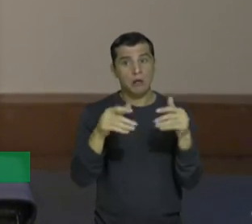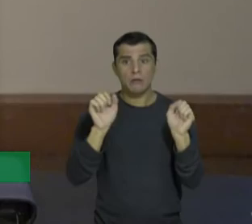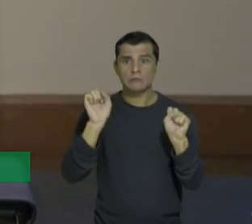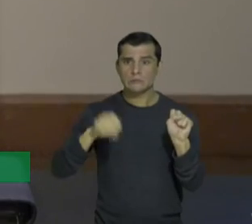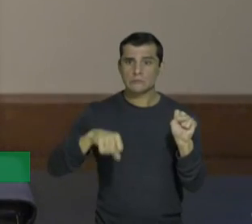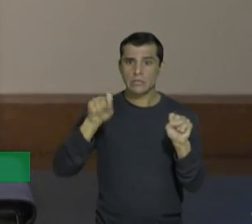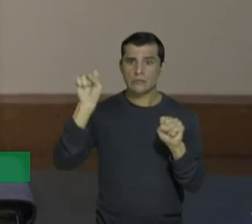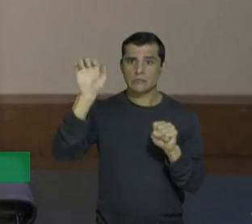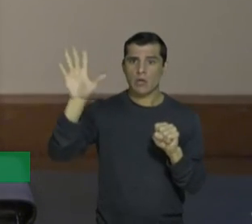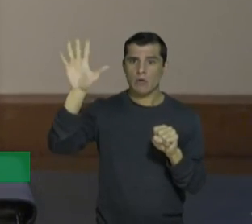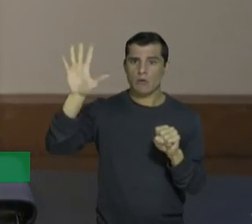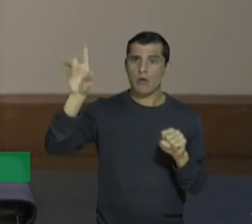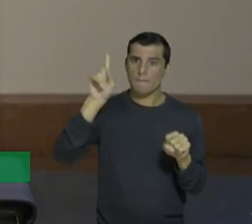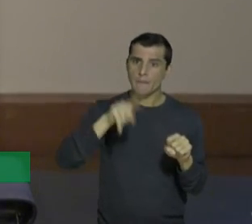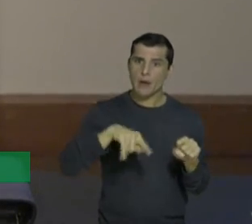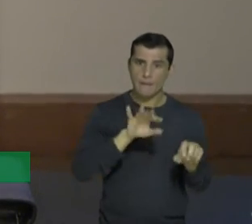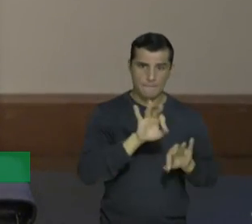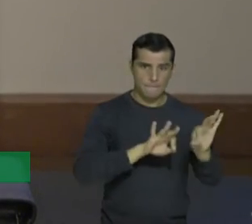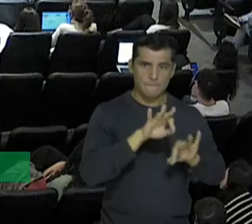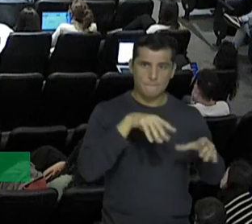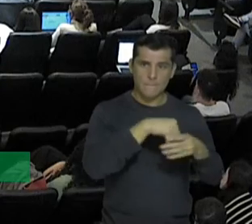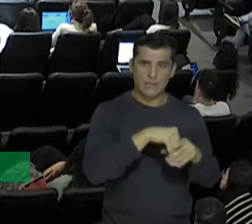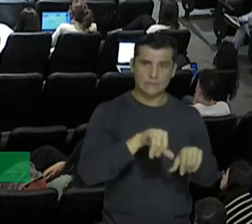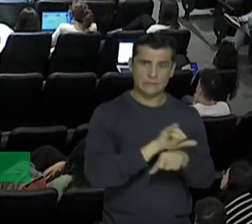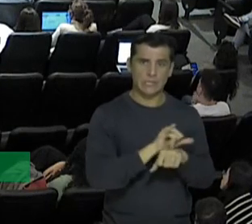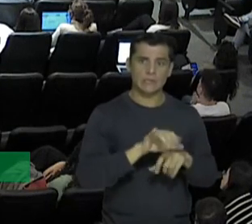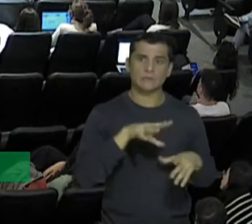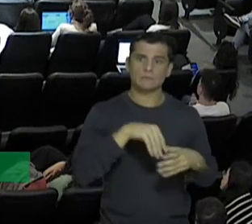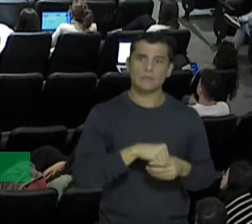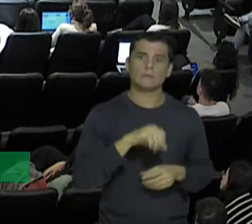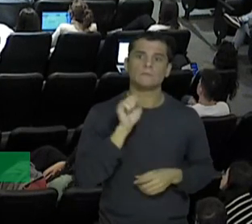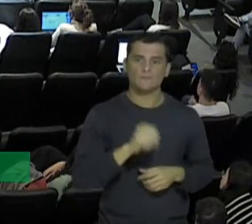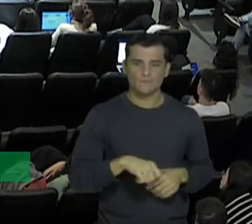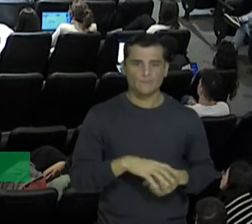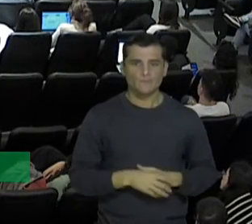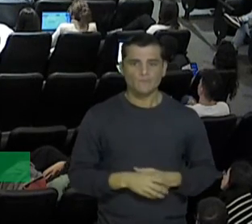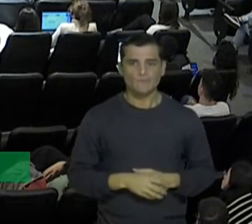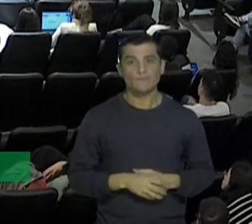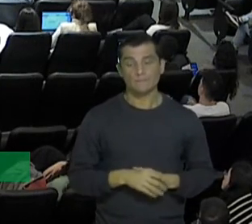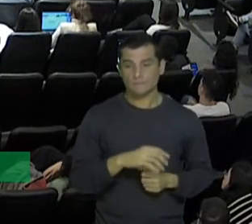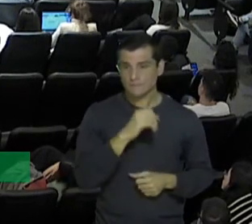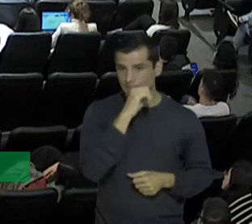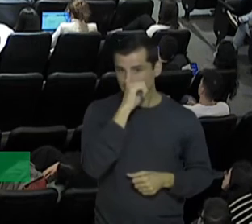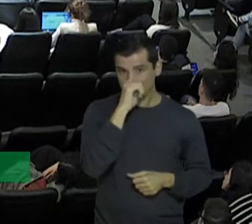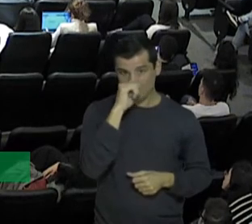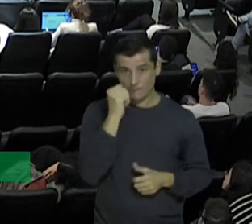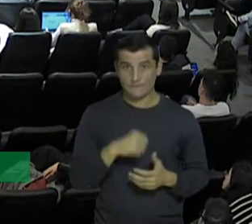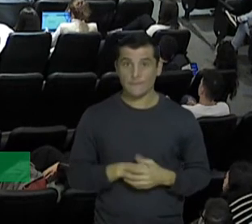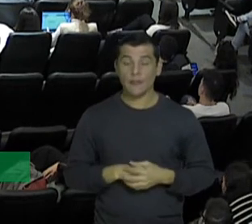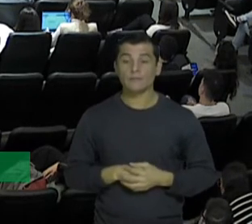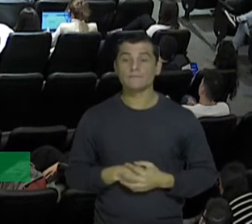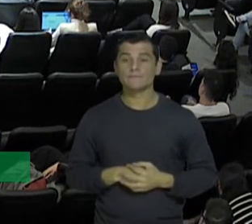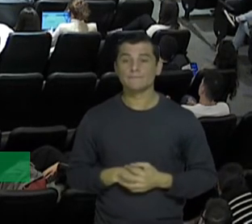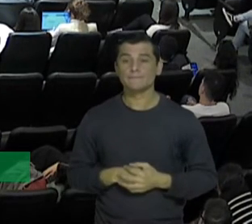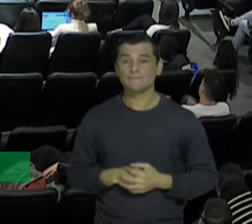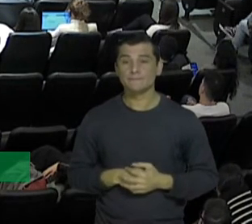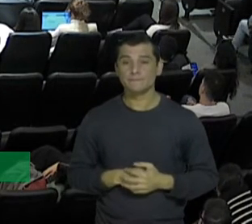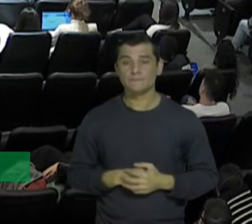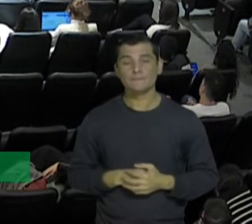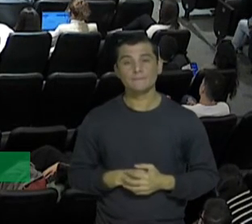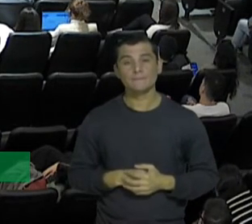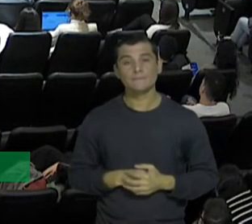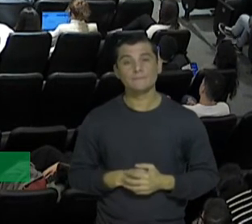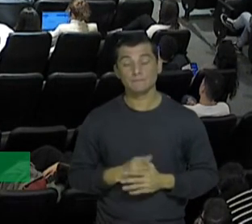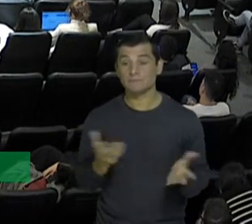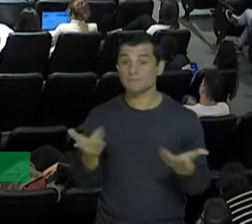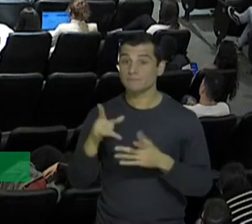também Sim Isso faz parte do nosso plano estratégico Tá bom mais uma perguntinha só para finalizar aqui pro André eh você chegou a avaliar o